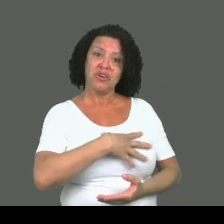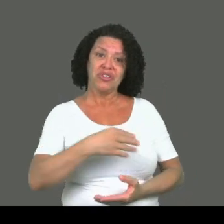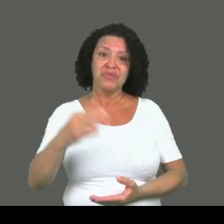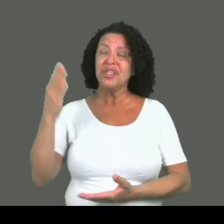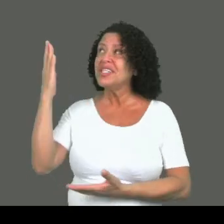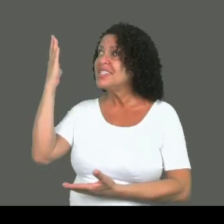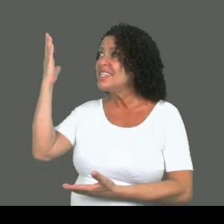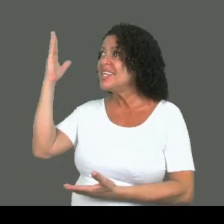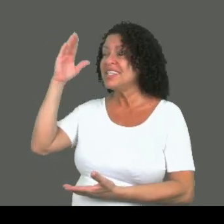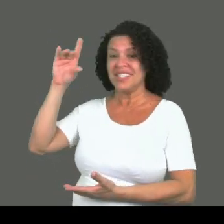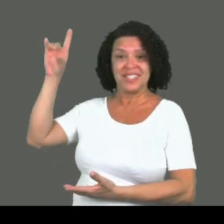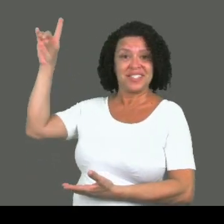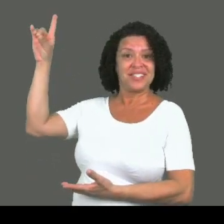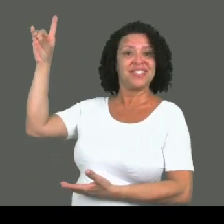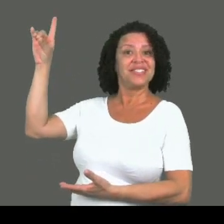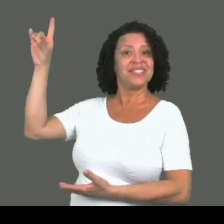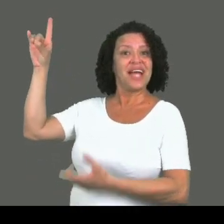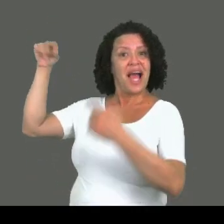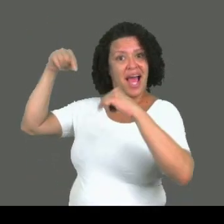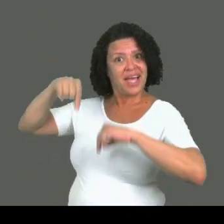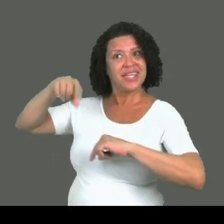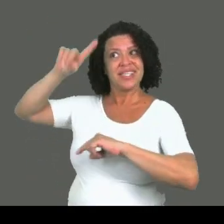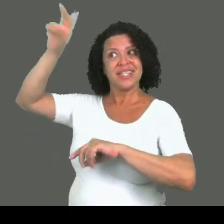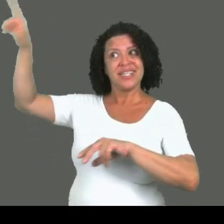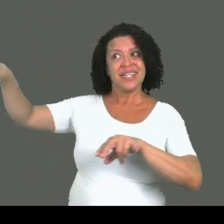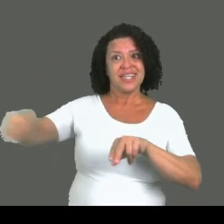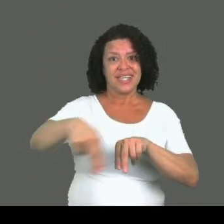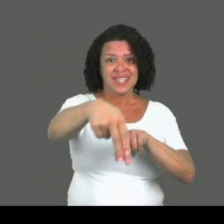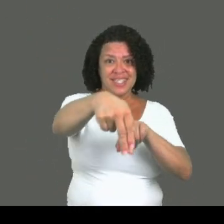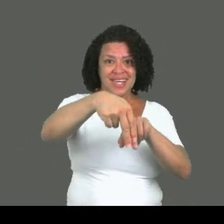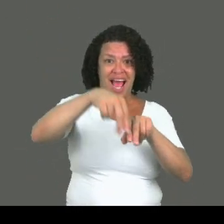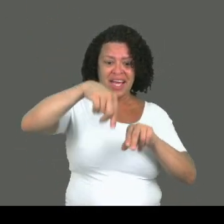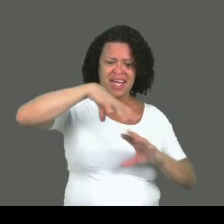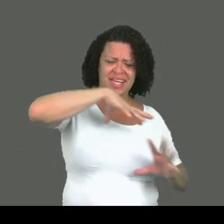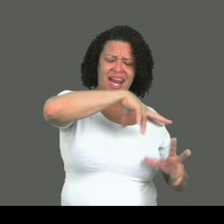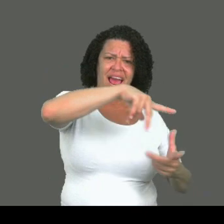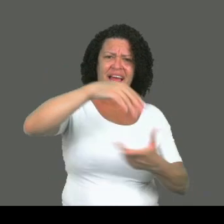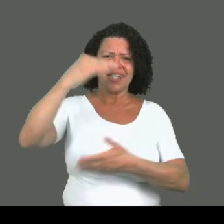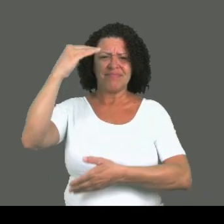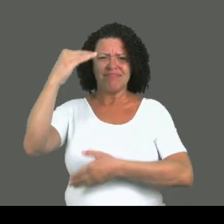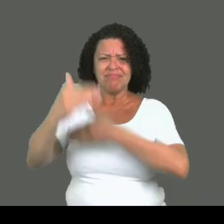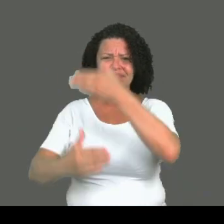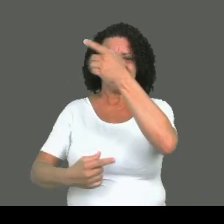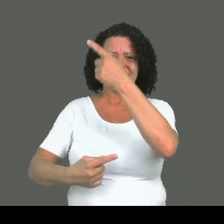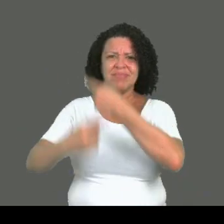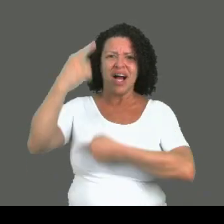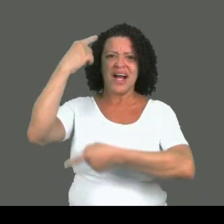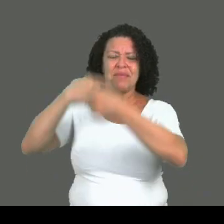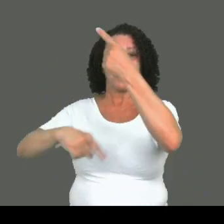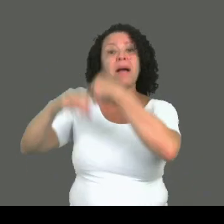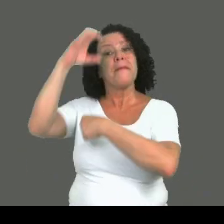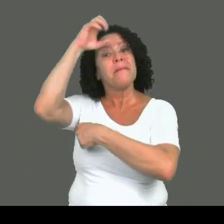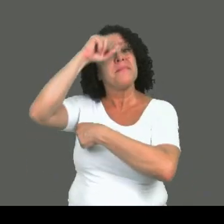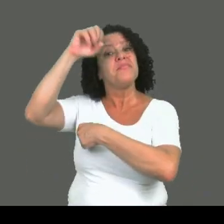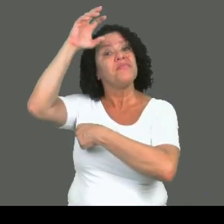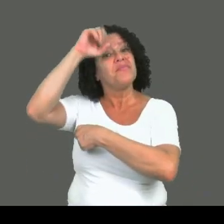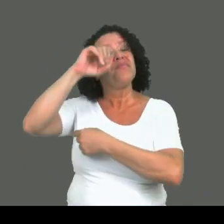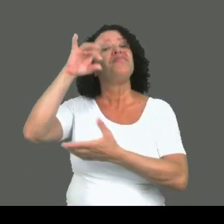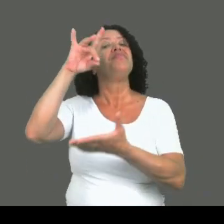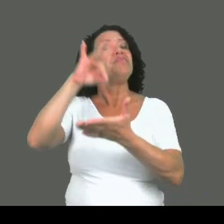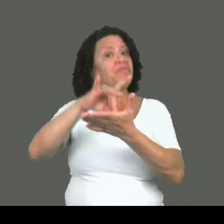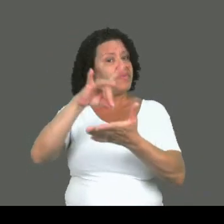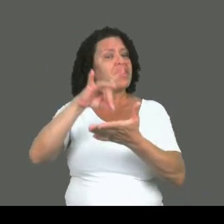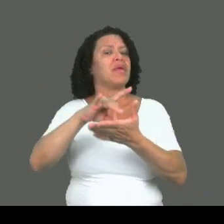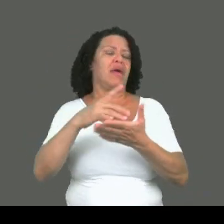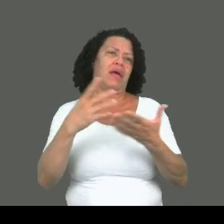Deus, estamos aqui na Terra para crescer, para aprender, para evoluir. Fatalmente